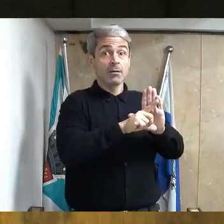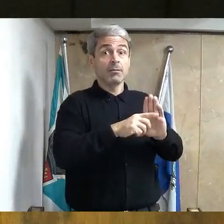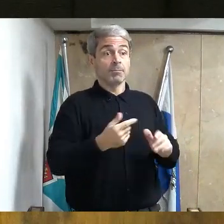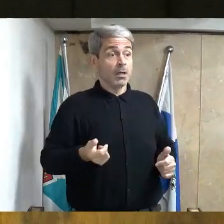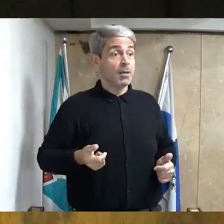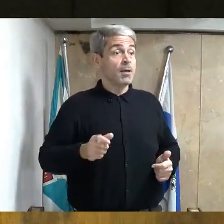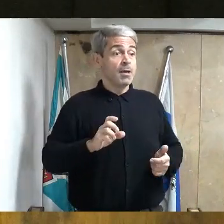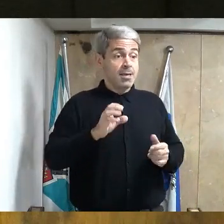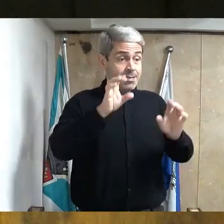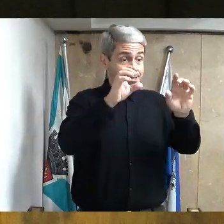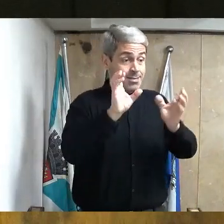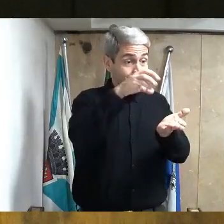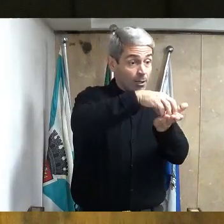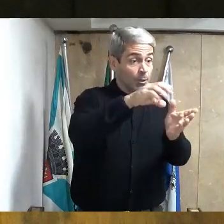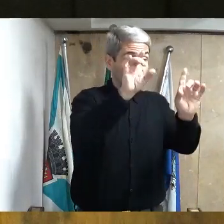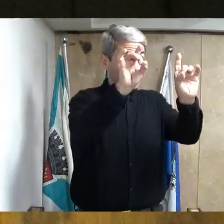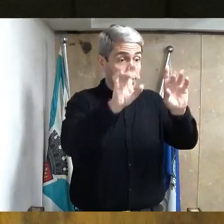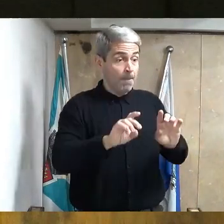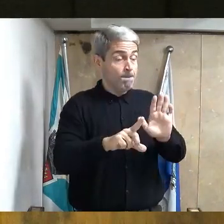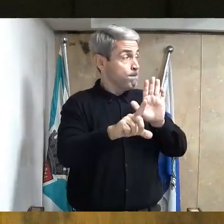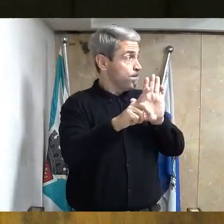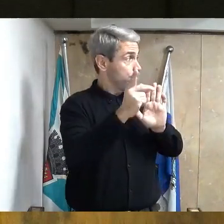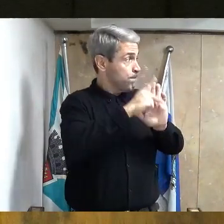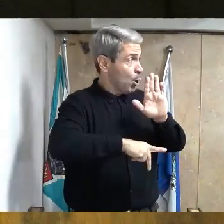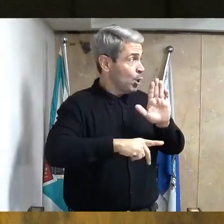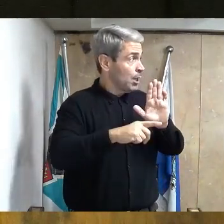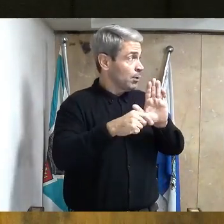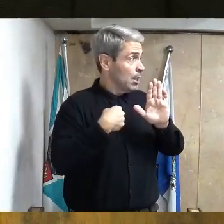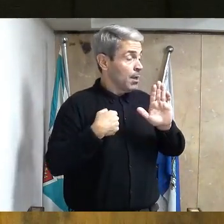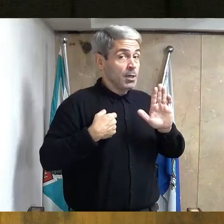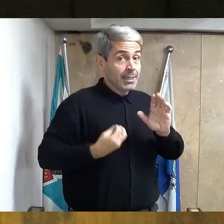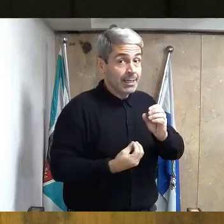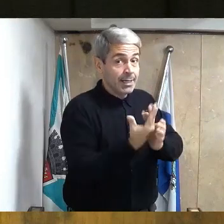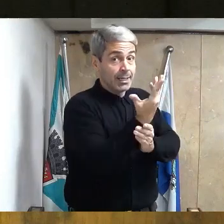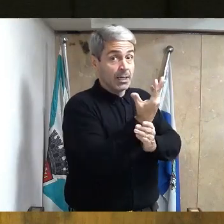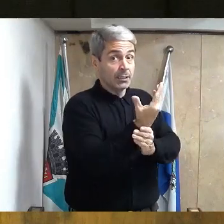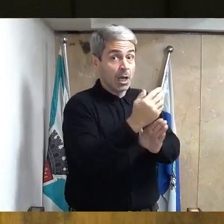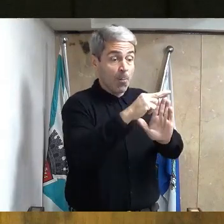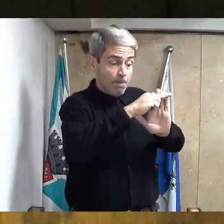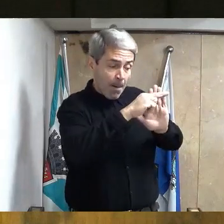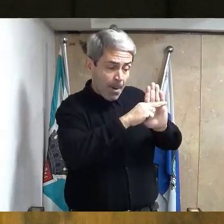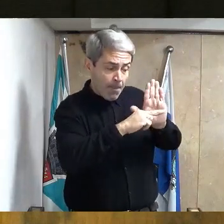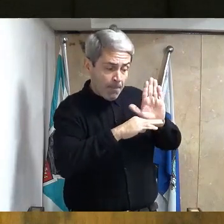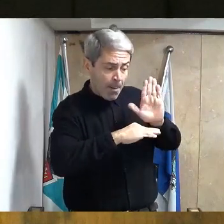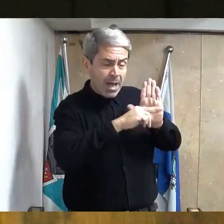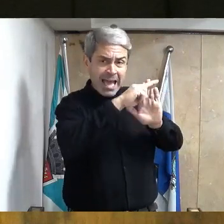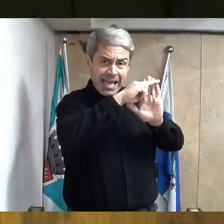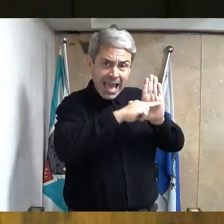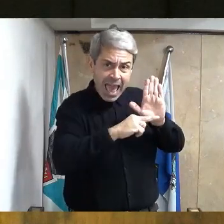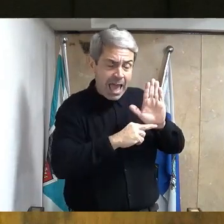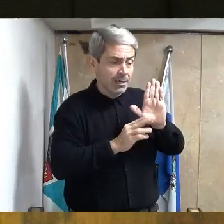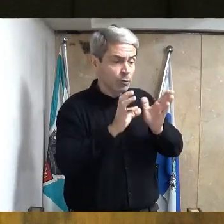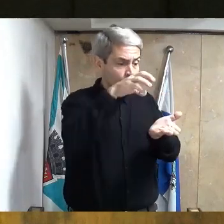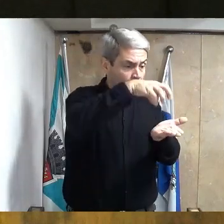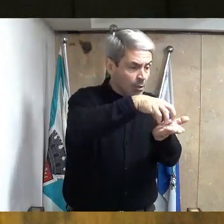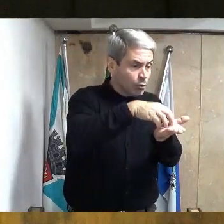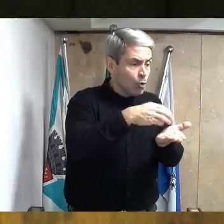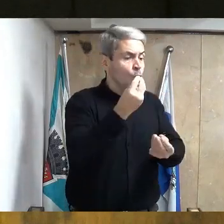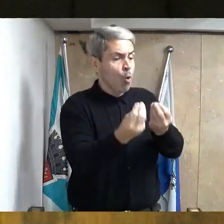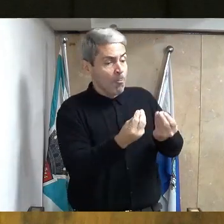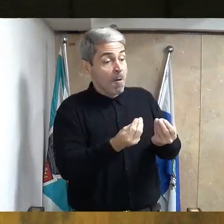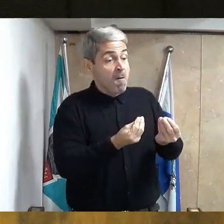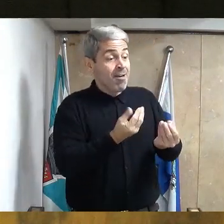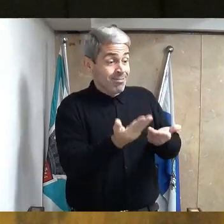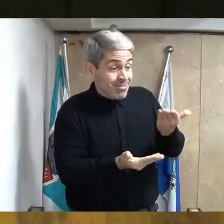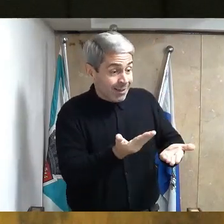centros especializados, com o meu projeto de lei que institui e estabelece normas e regras para o atendimento nos centros especializados,